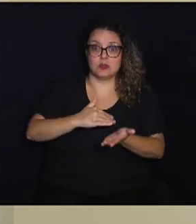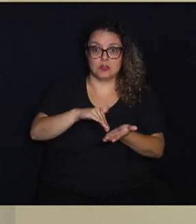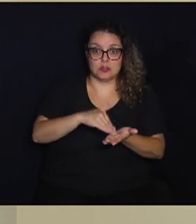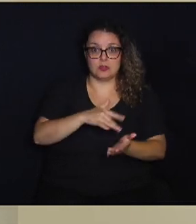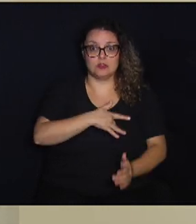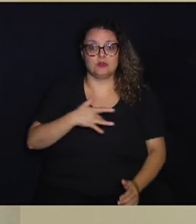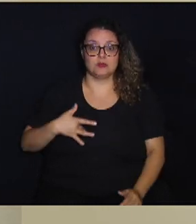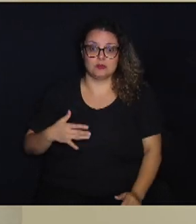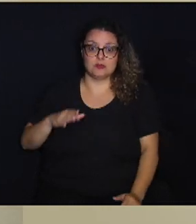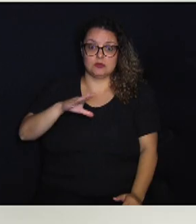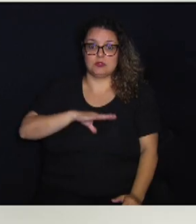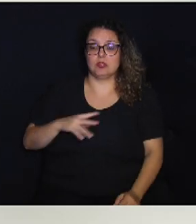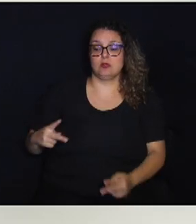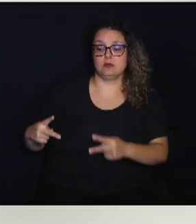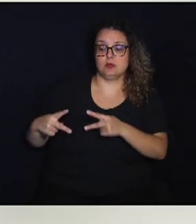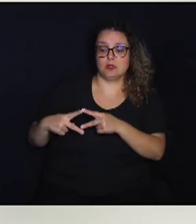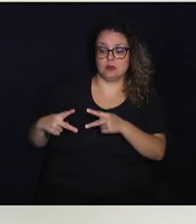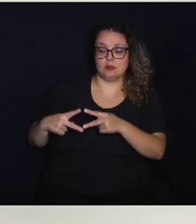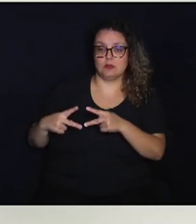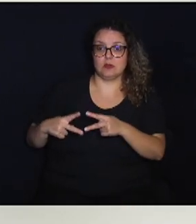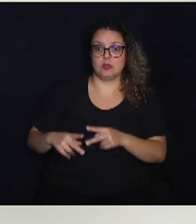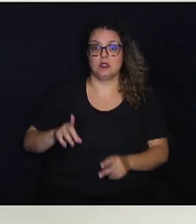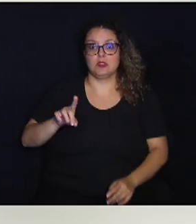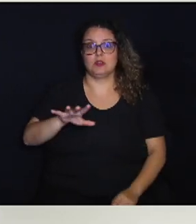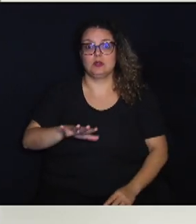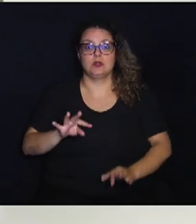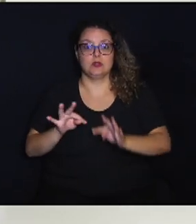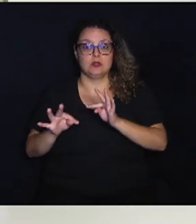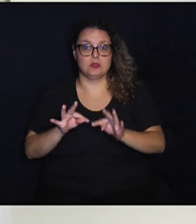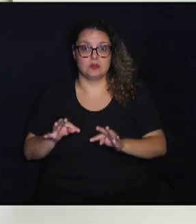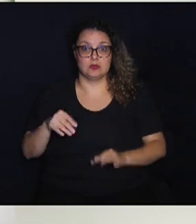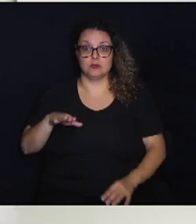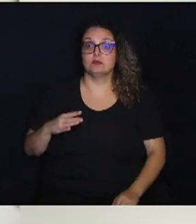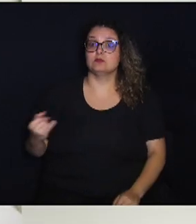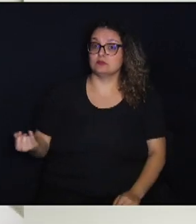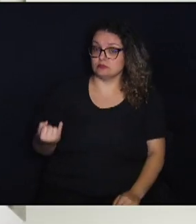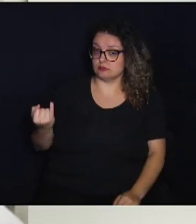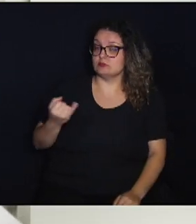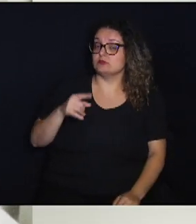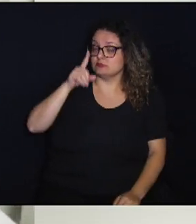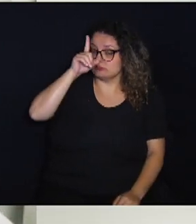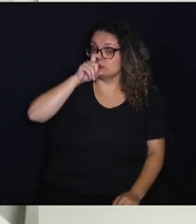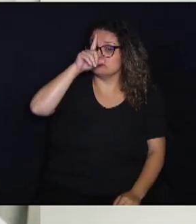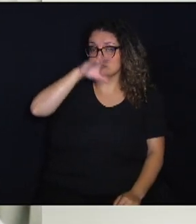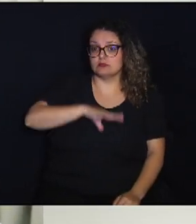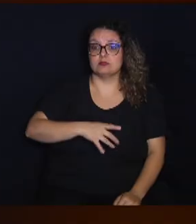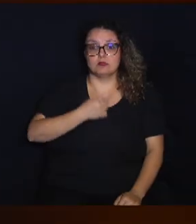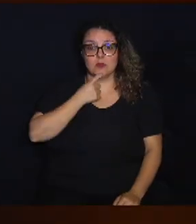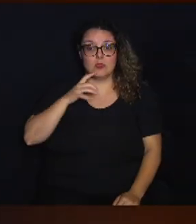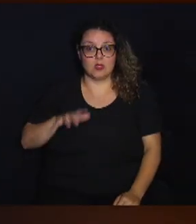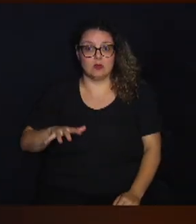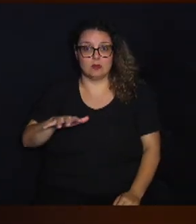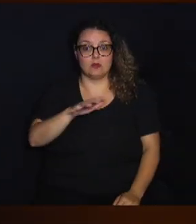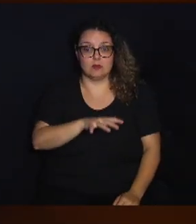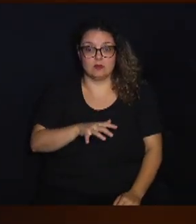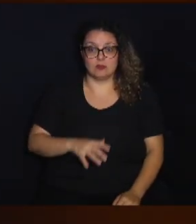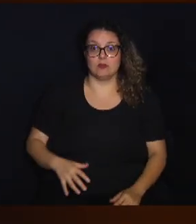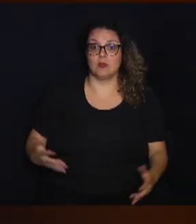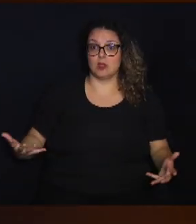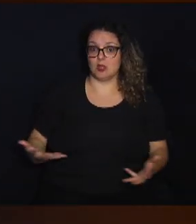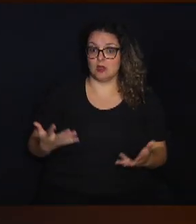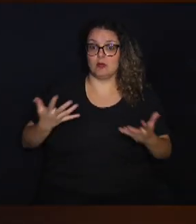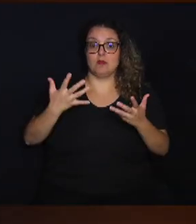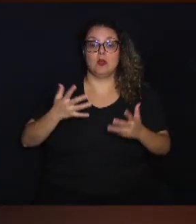na cidade de Paulínia e diretor técnico dos mais importantes hospitais de Campinas e região. Entusiasta